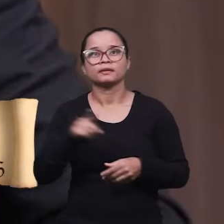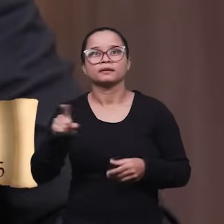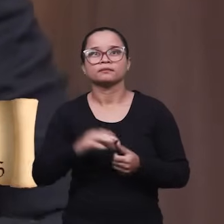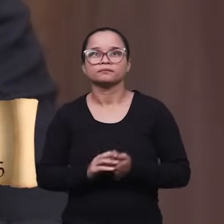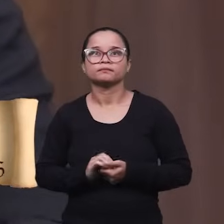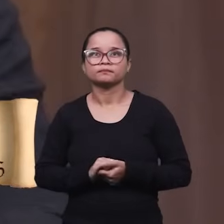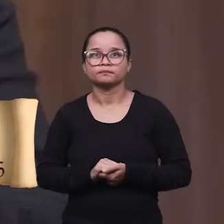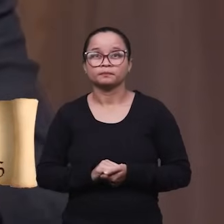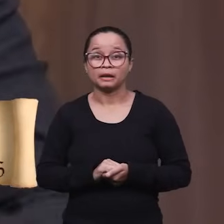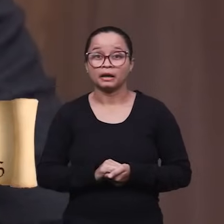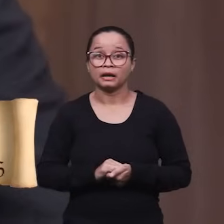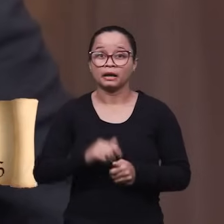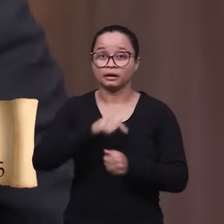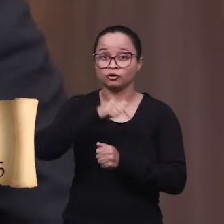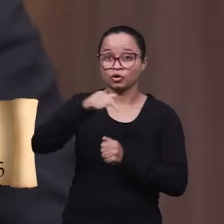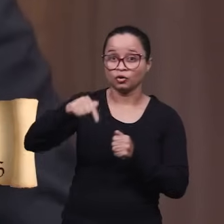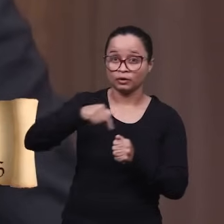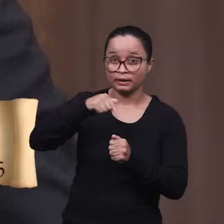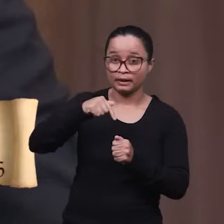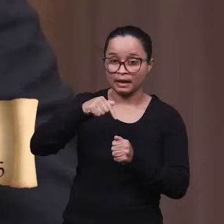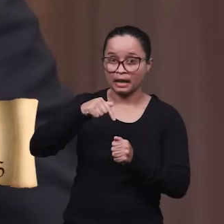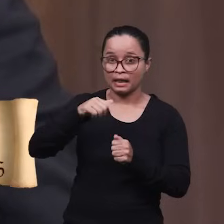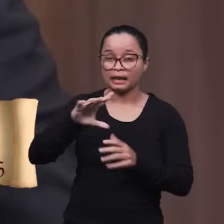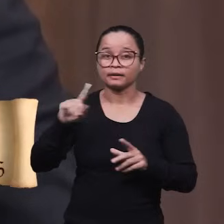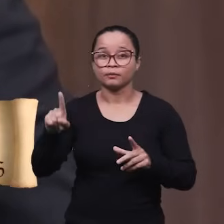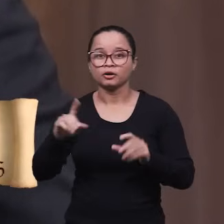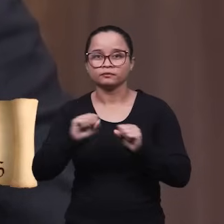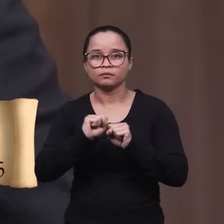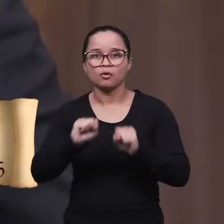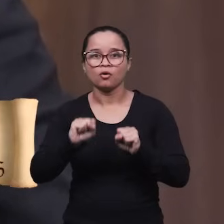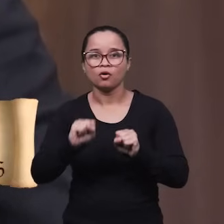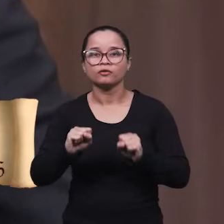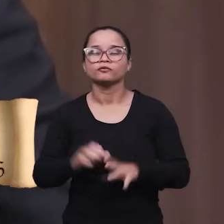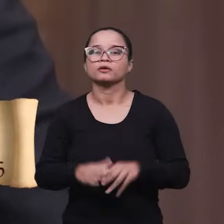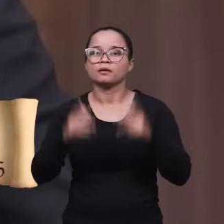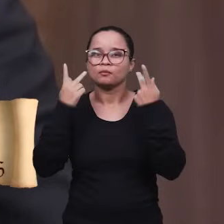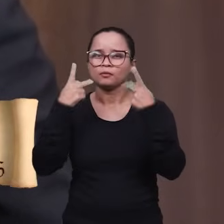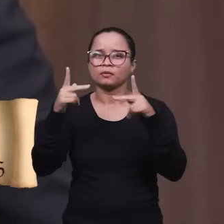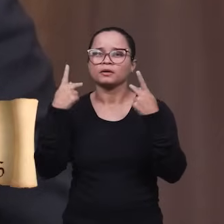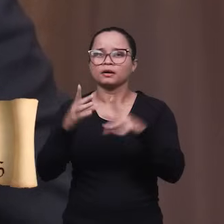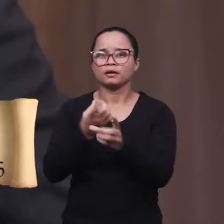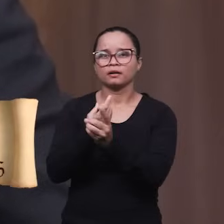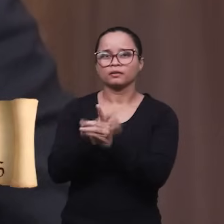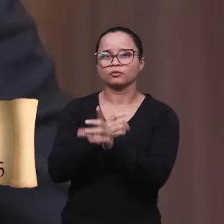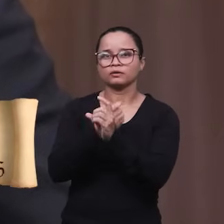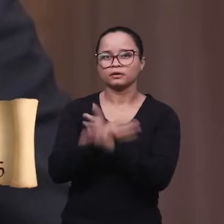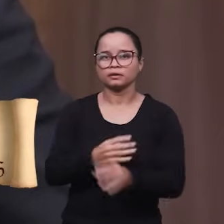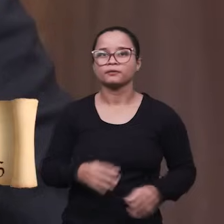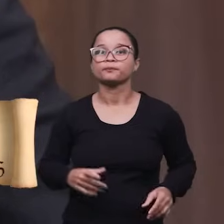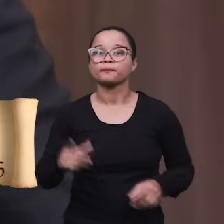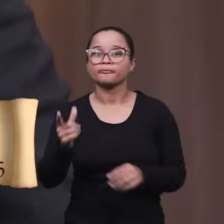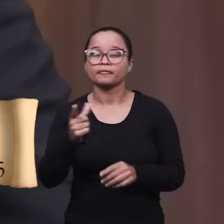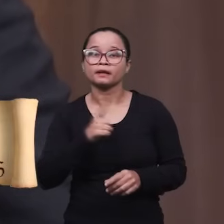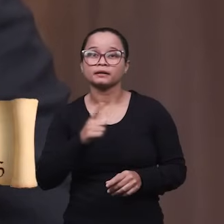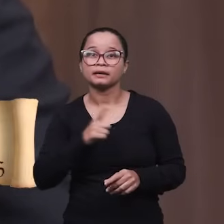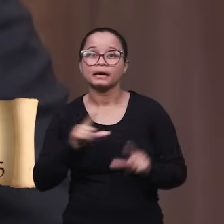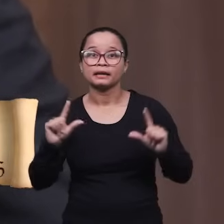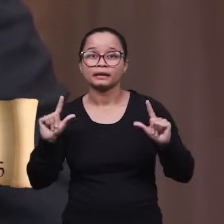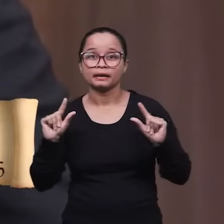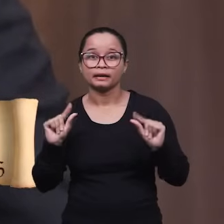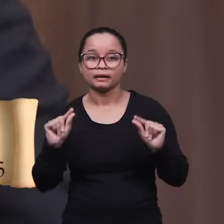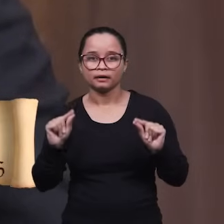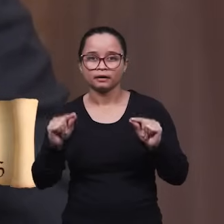que pudessem propagar a doutrina que havia sido dada por revelação no corpo.